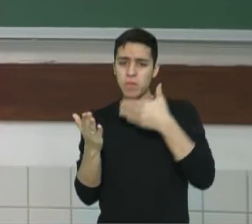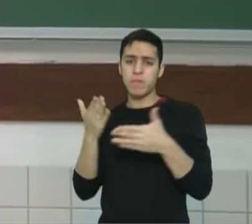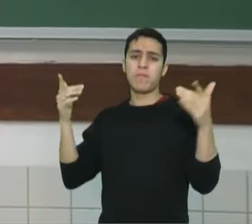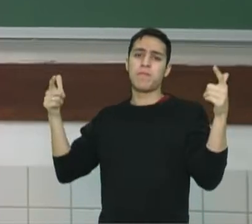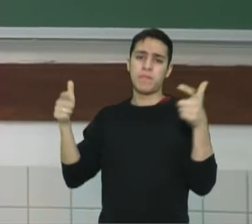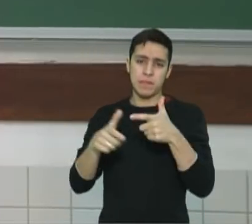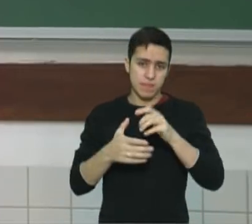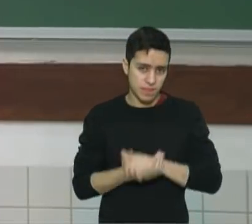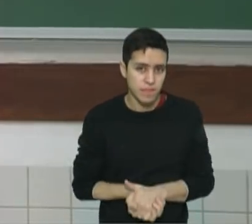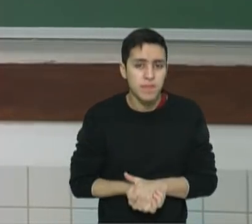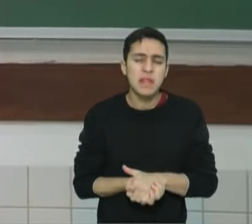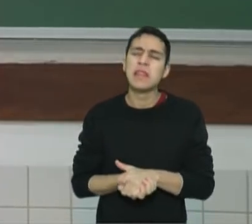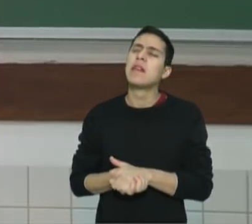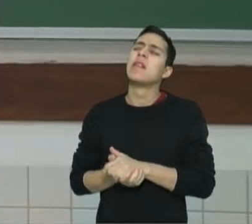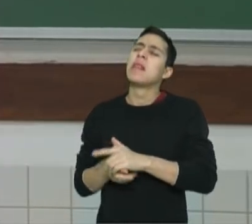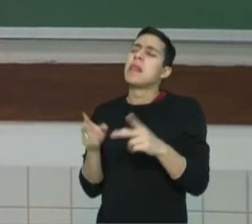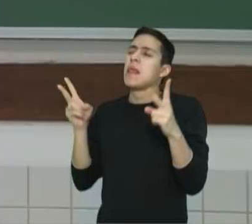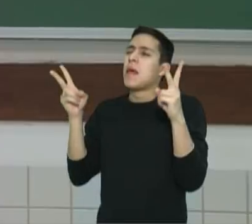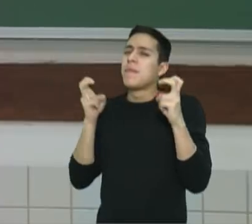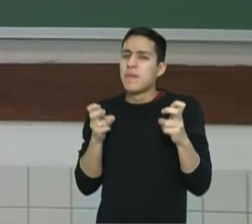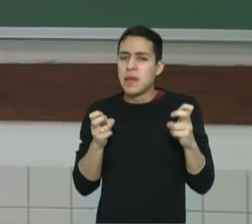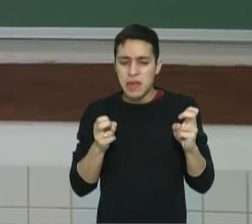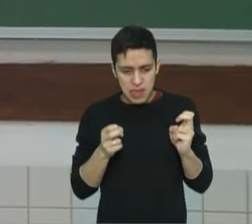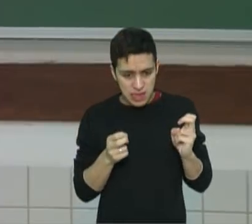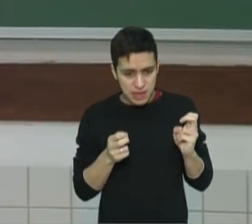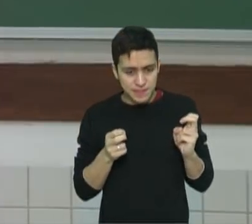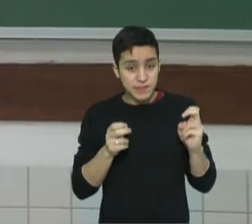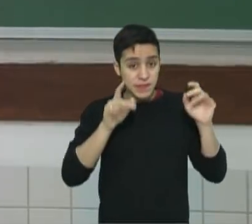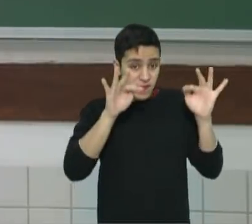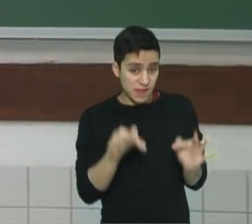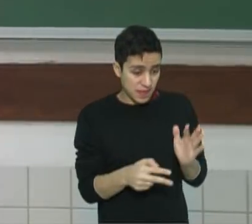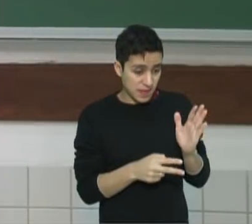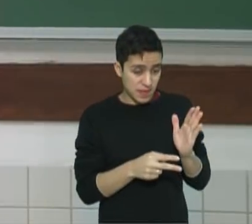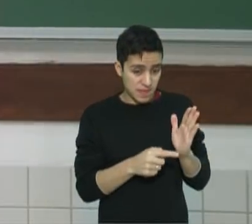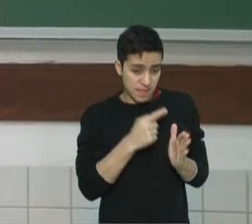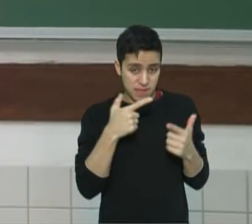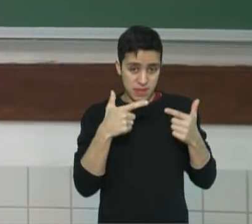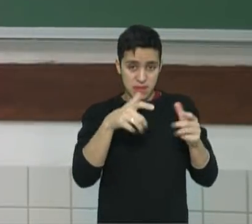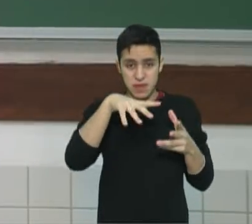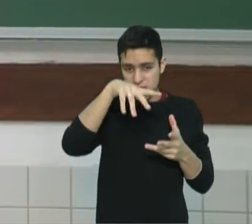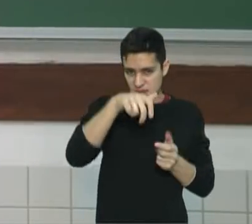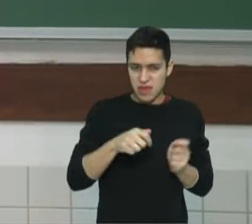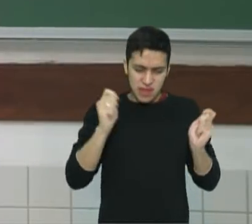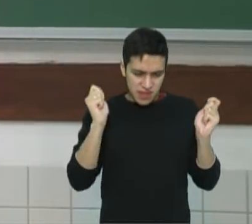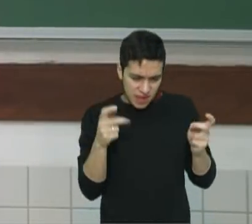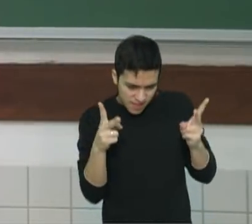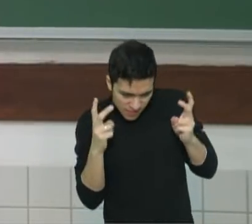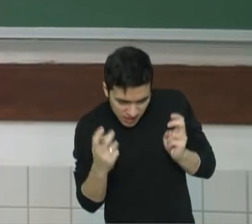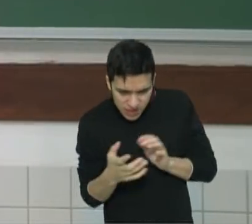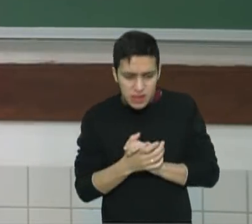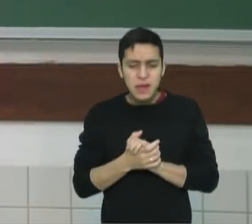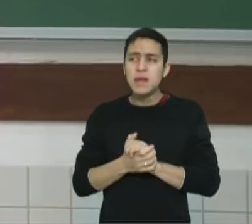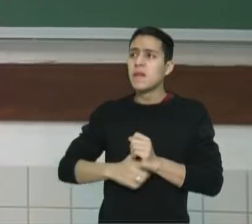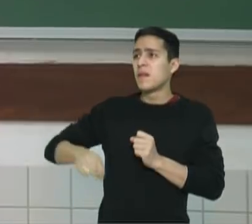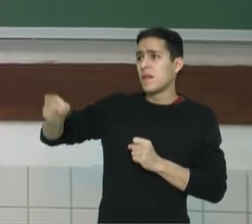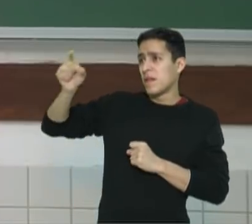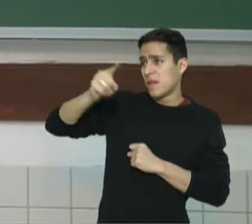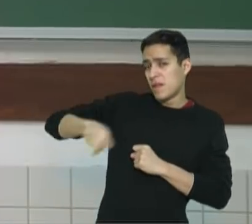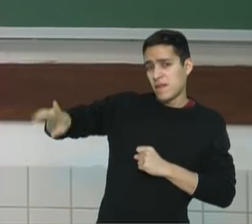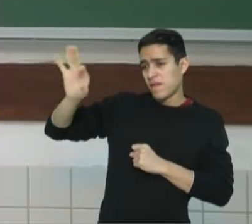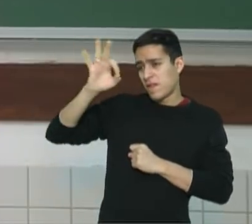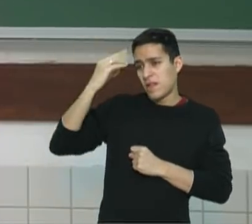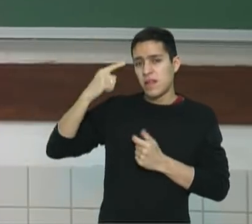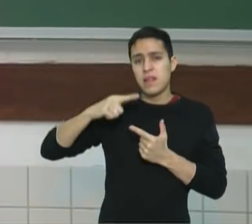que a gente percebe no final da Primeira Guerra Mundial? A gente percebe que franceses,